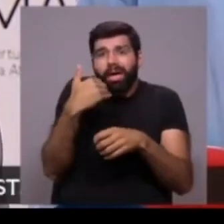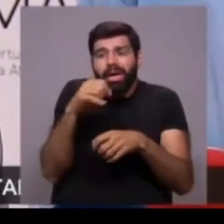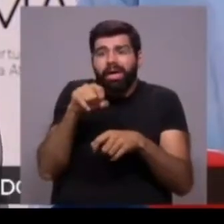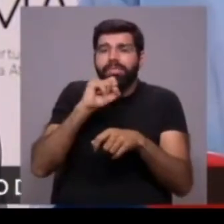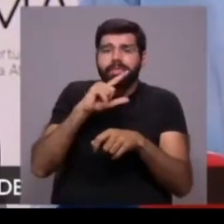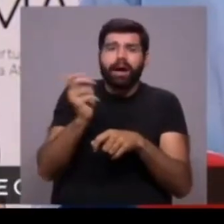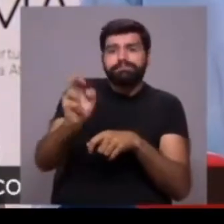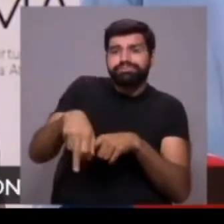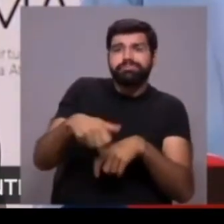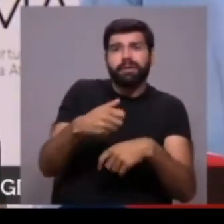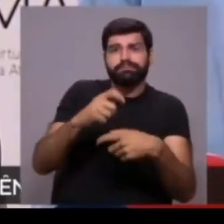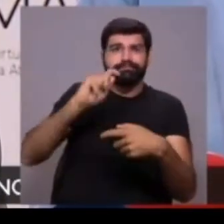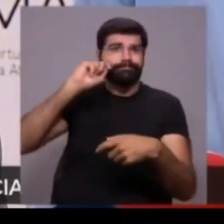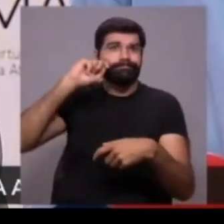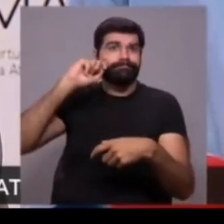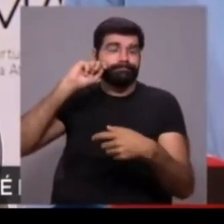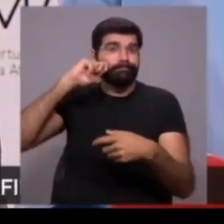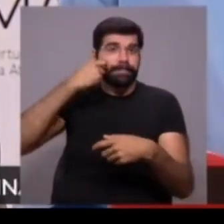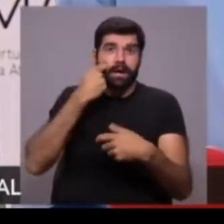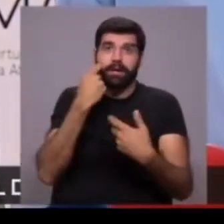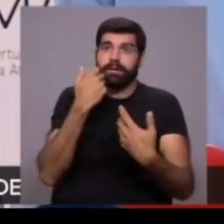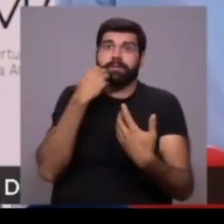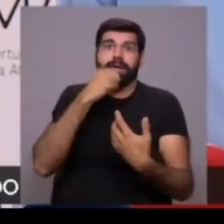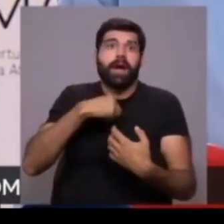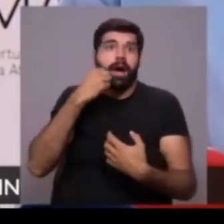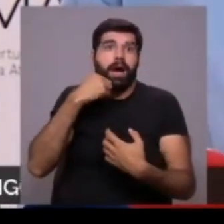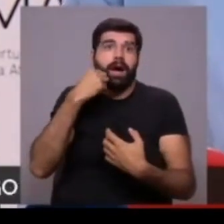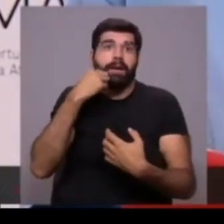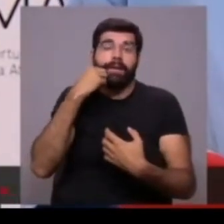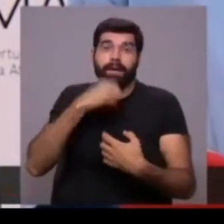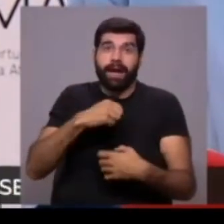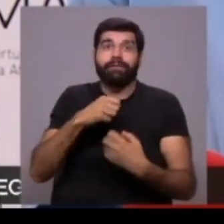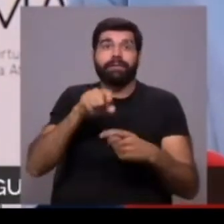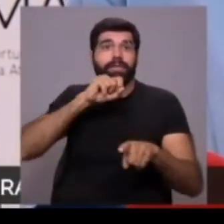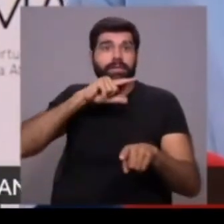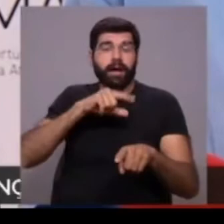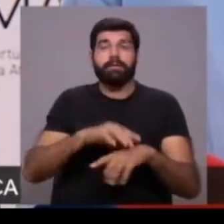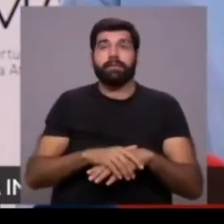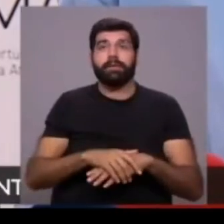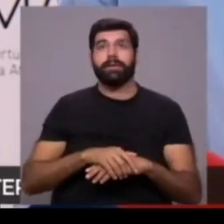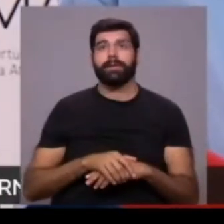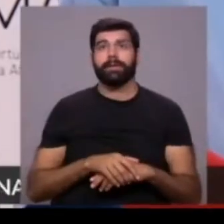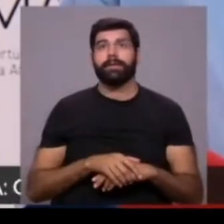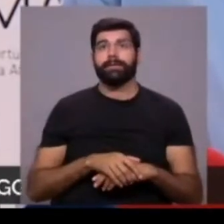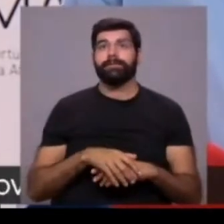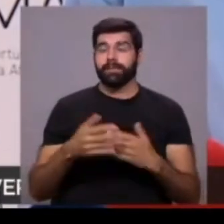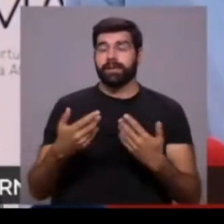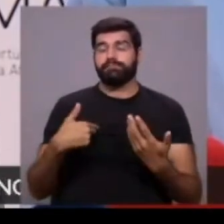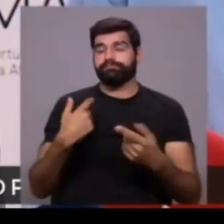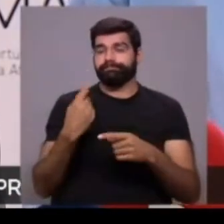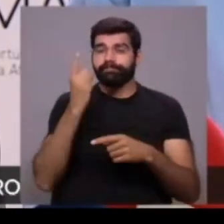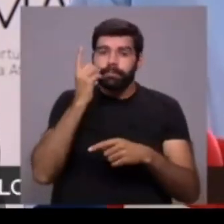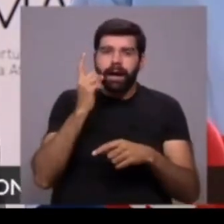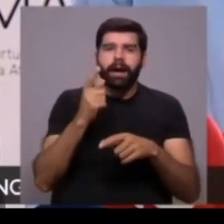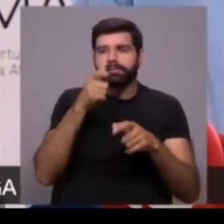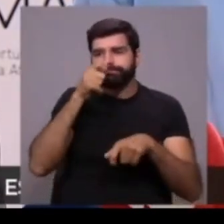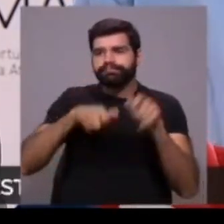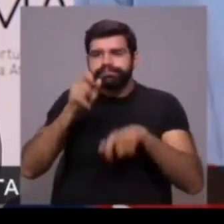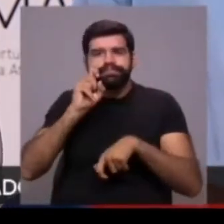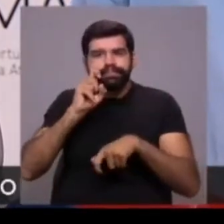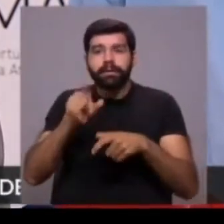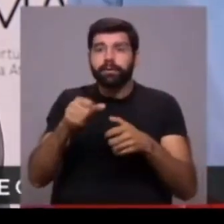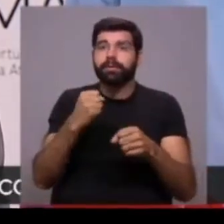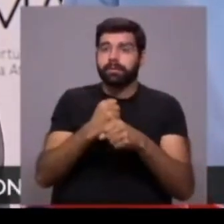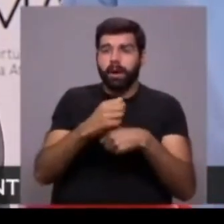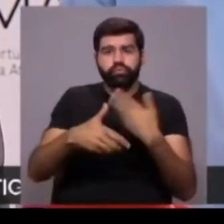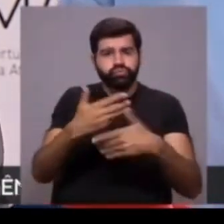e é isso que nós temos que enfrentar os meios de mobilizados estão organizados estão a sair de uma forma por nada articulada